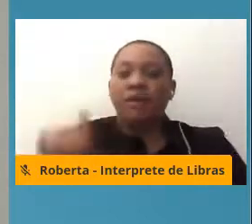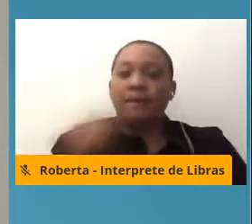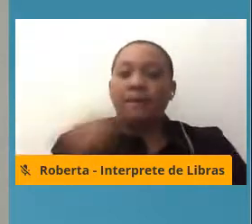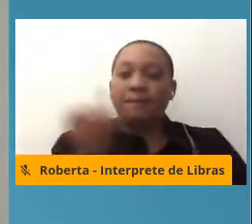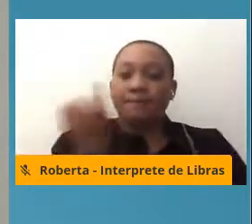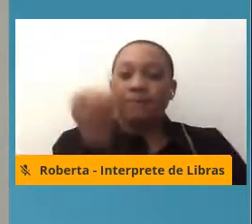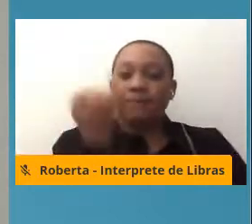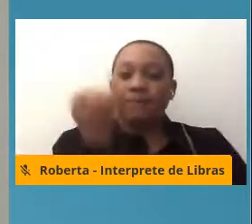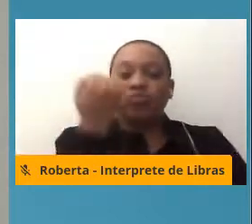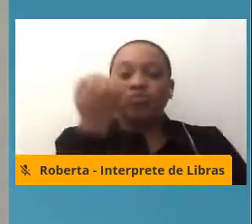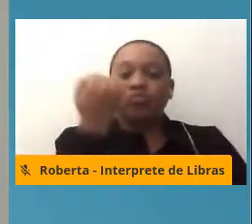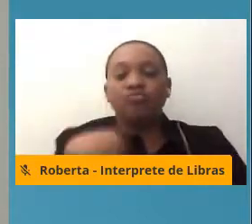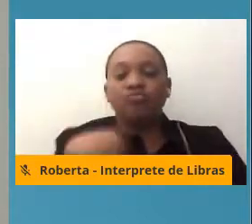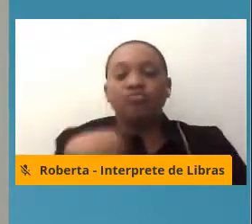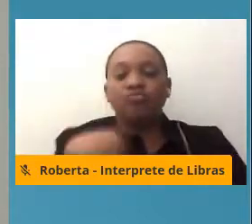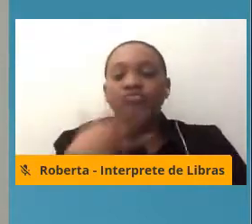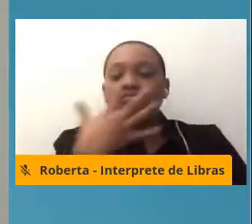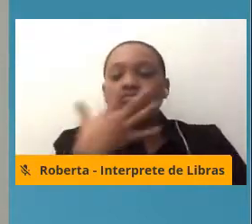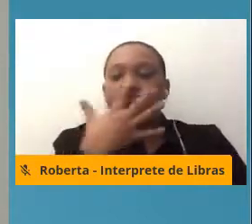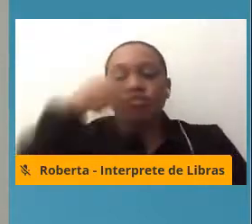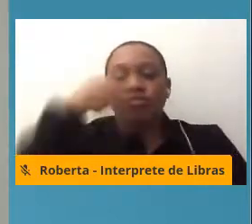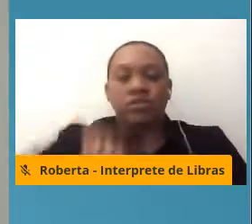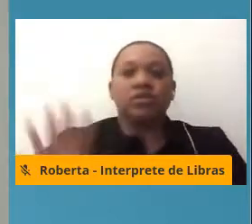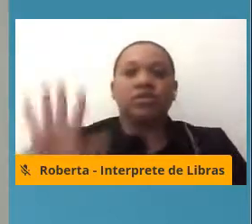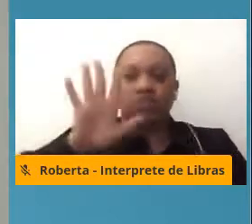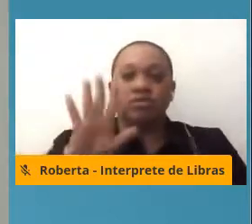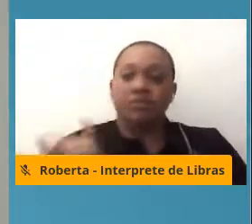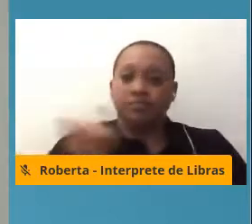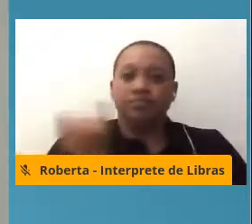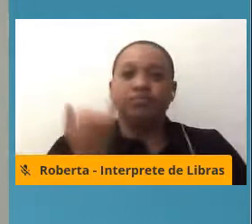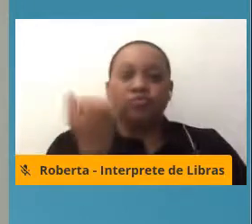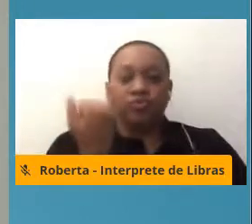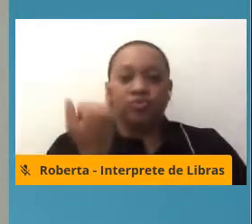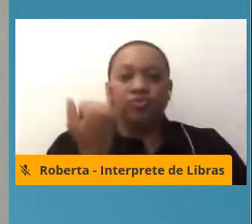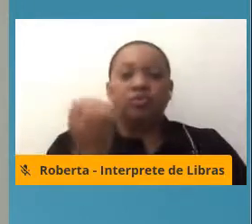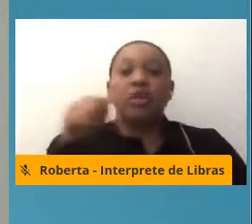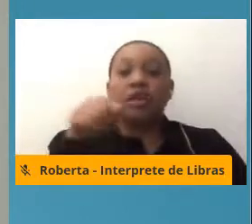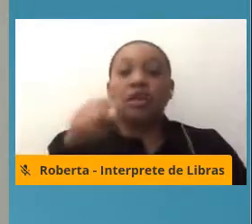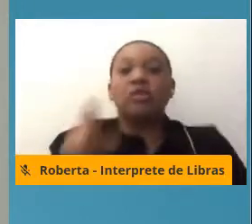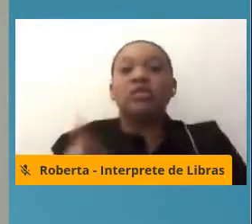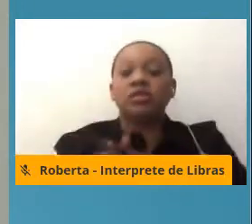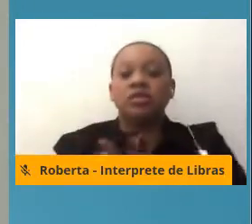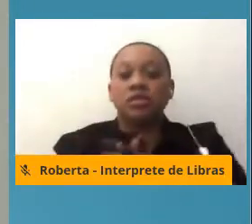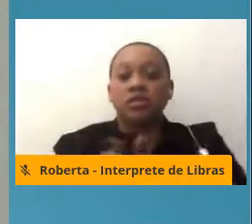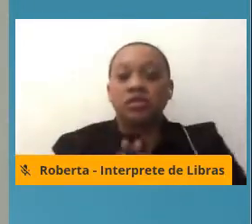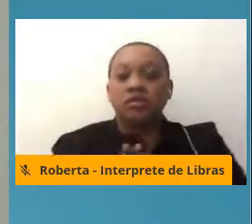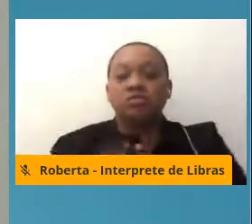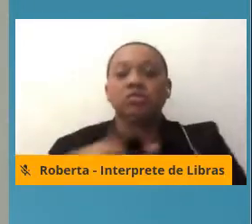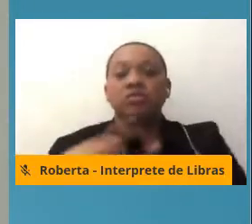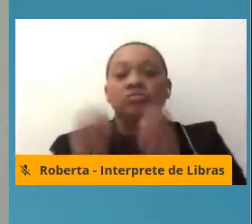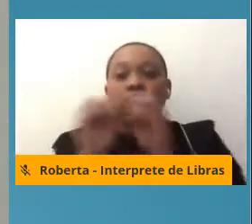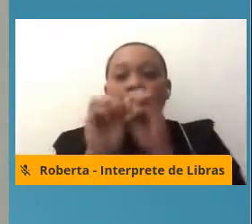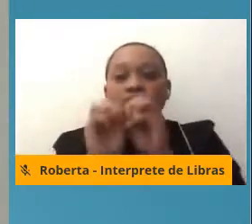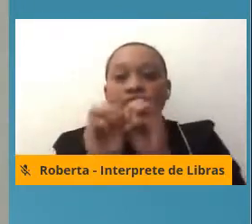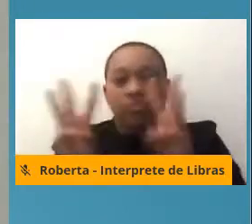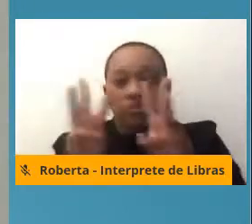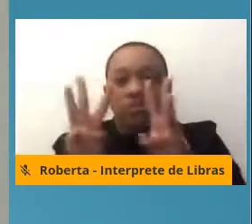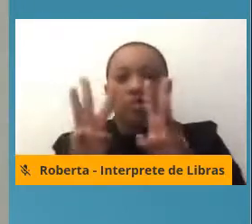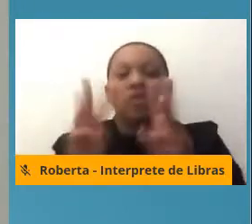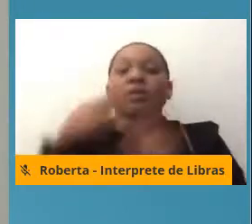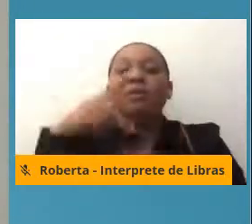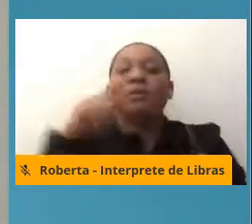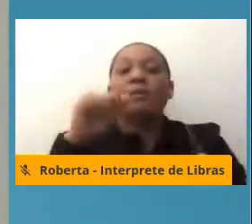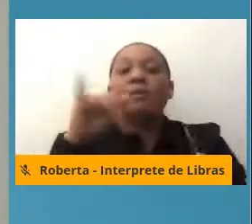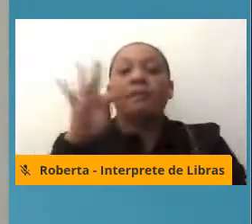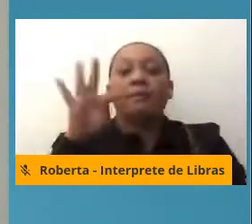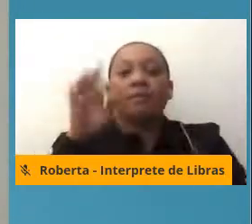nacional, às 8 horas, tá? E eles estão no site do pintofscience.com.br, vocês podem